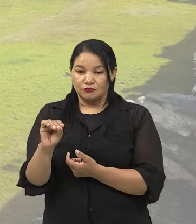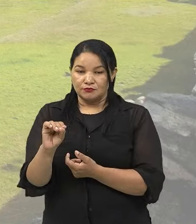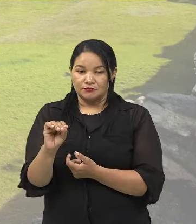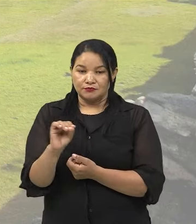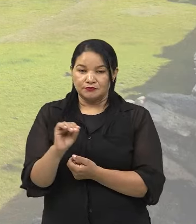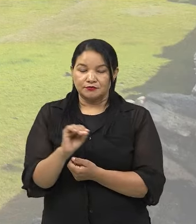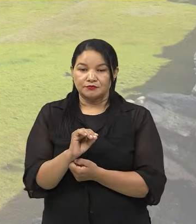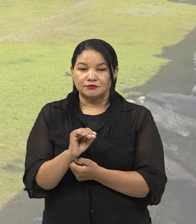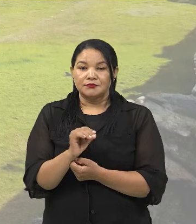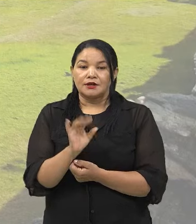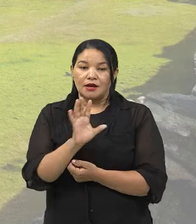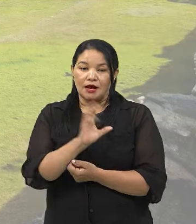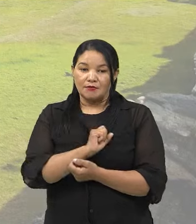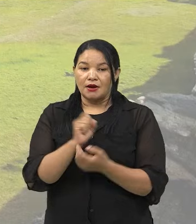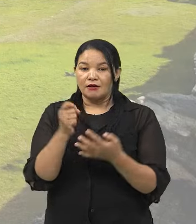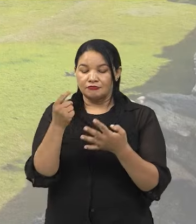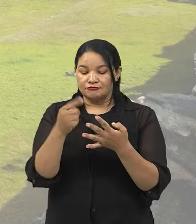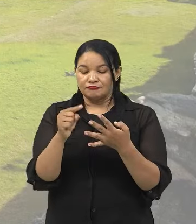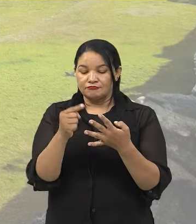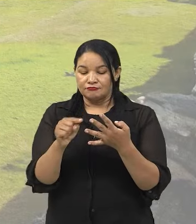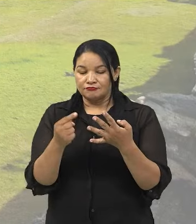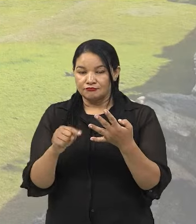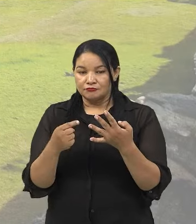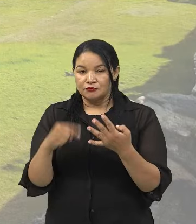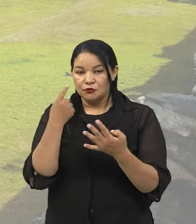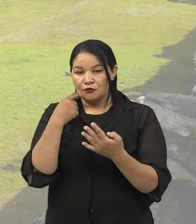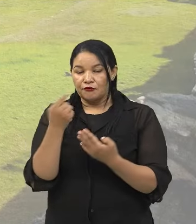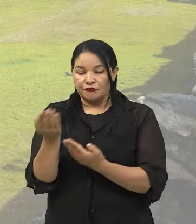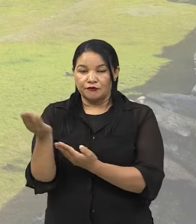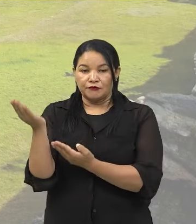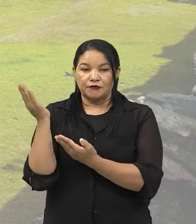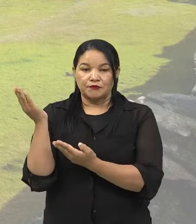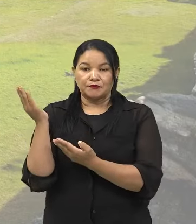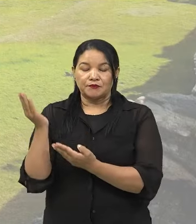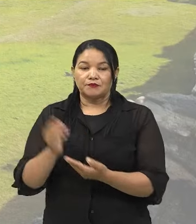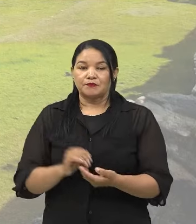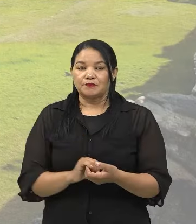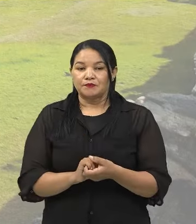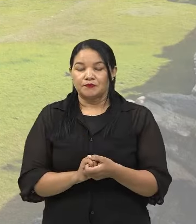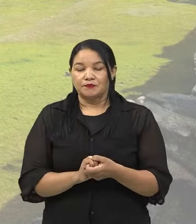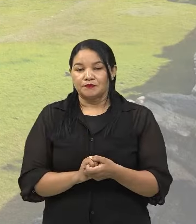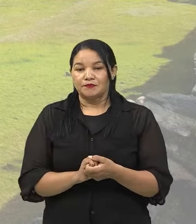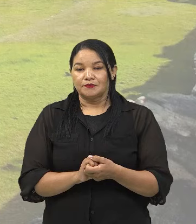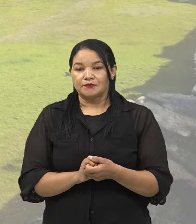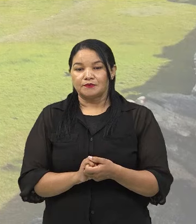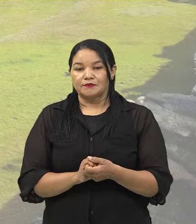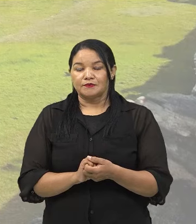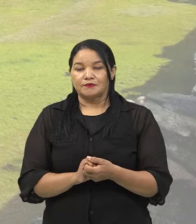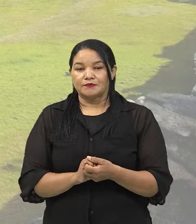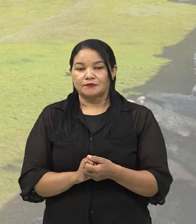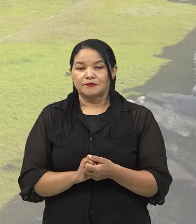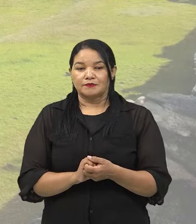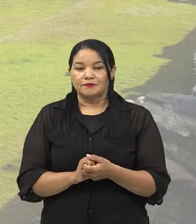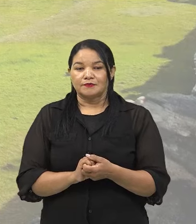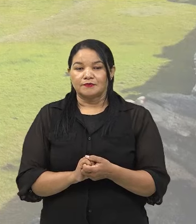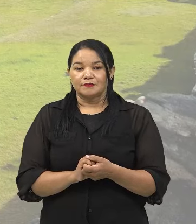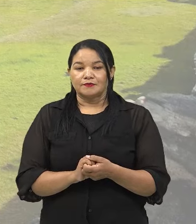Então, amar, amado, estudar, estudado, pedir, pedido,